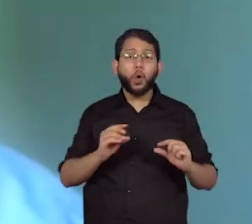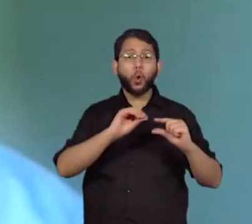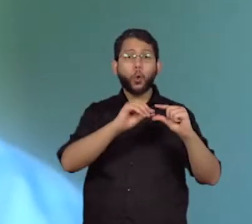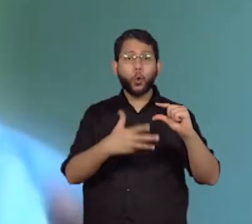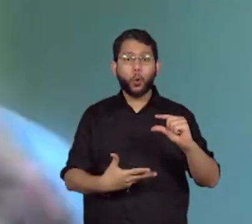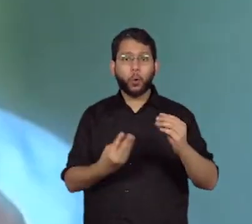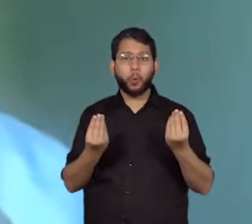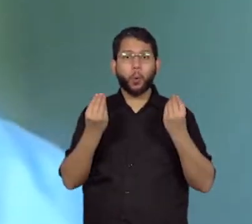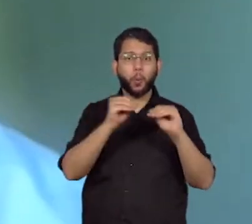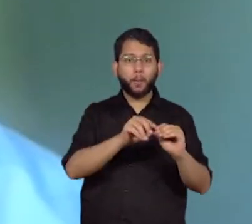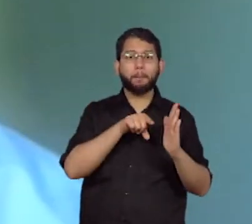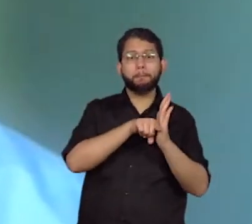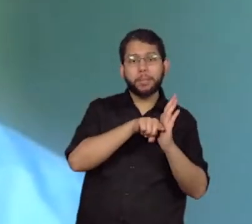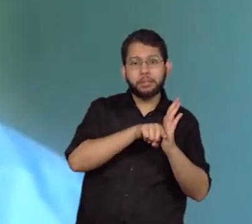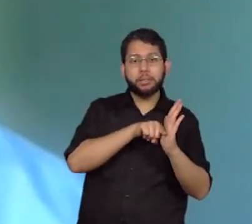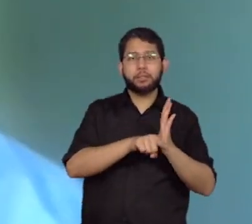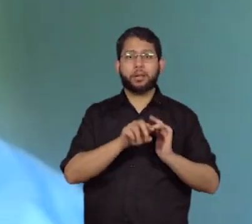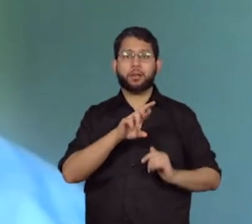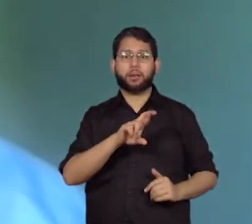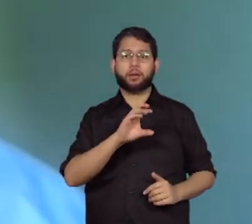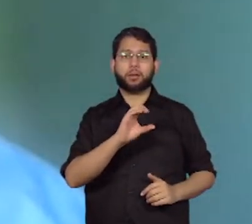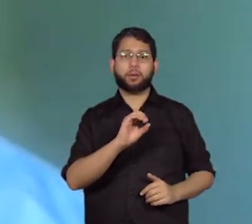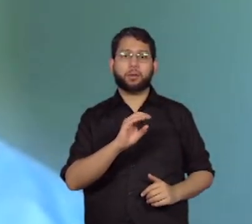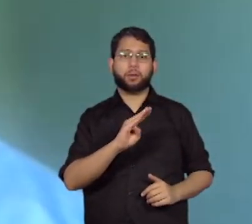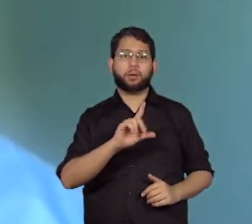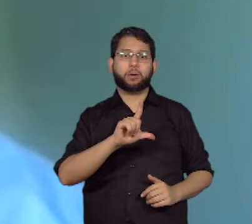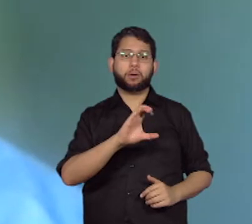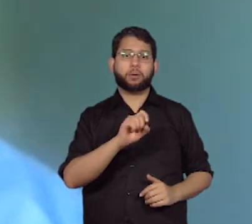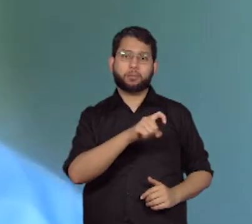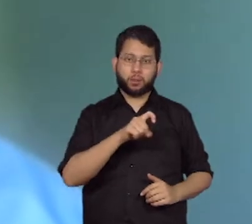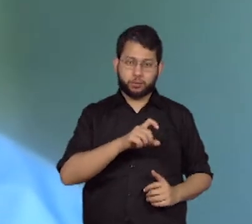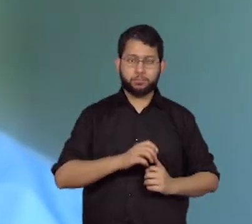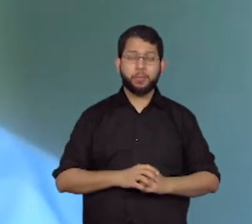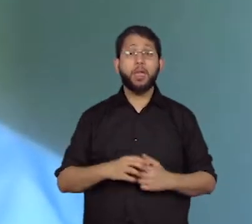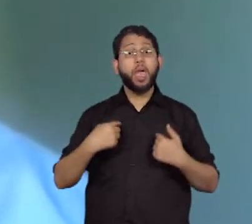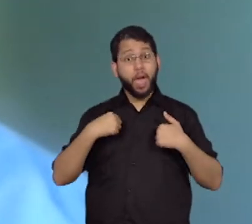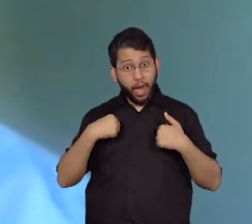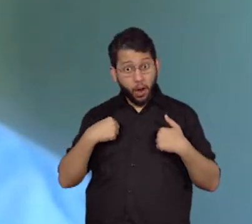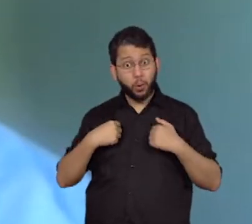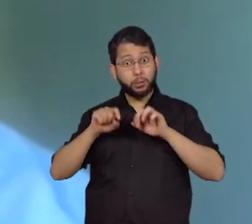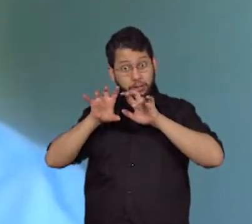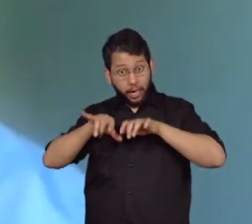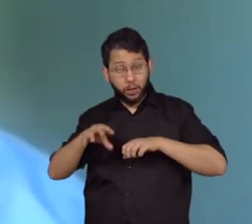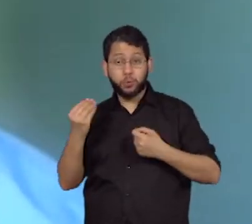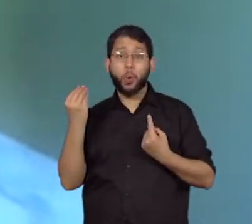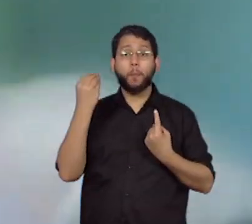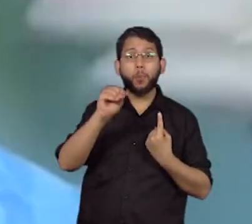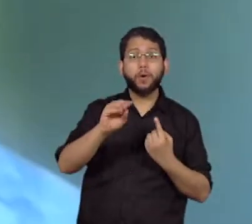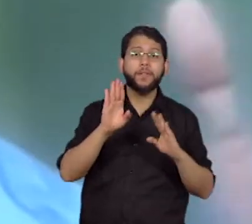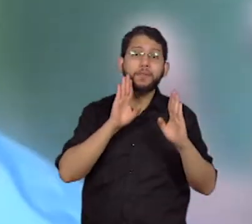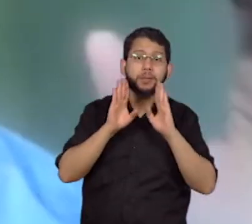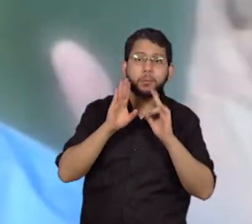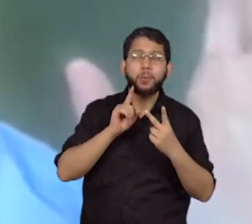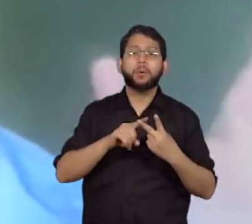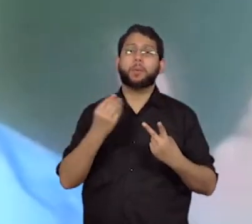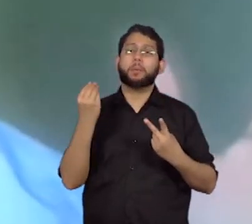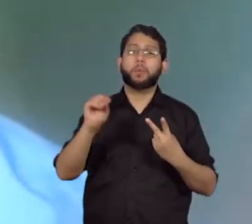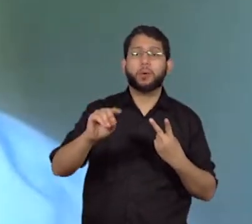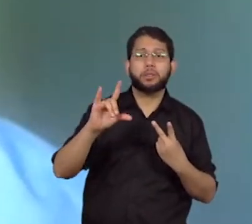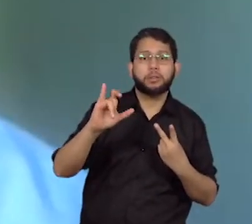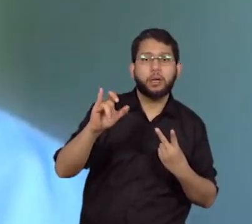Você escreveu um texto, você vai ter que divulgar esse texto no Facebook, no Instagram, no Twitter, no